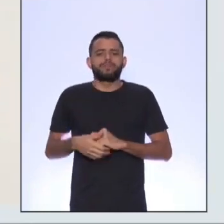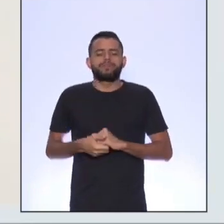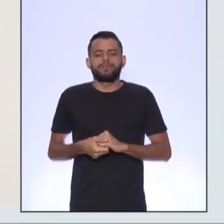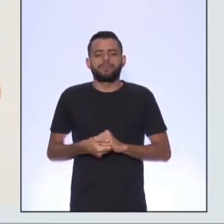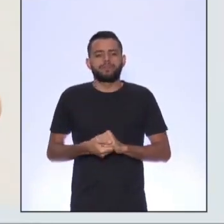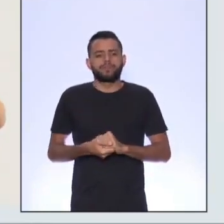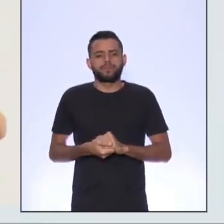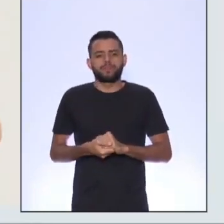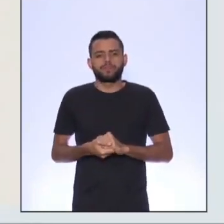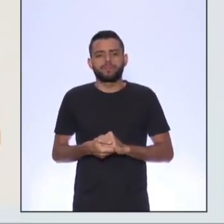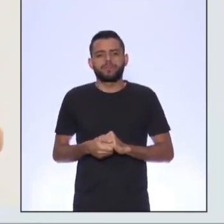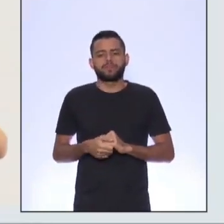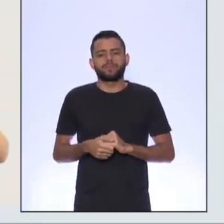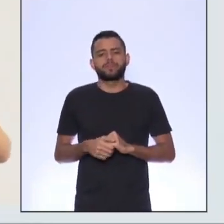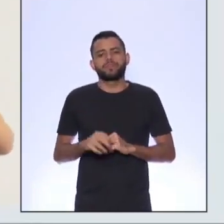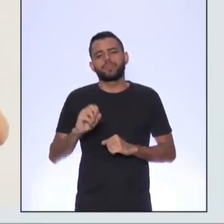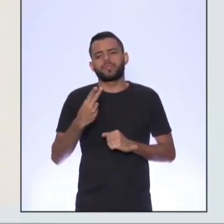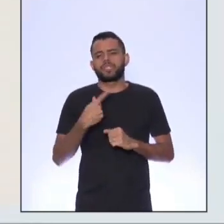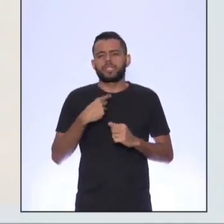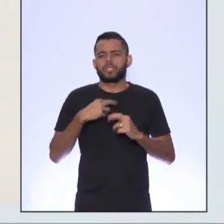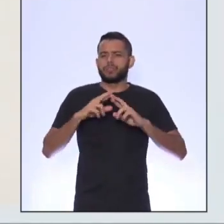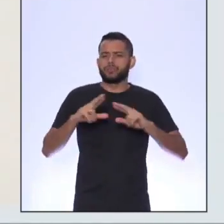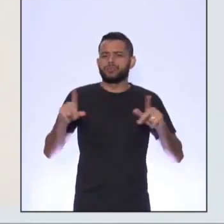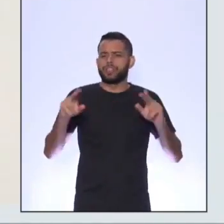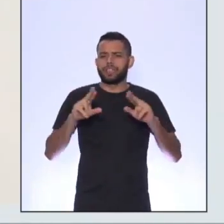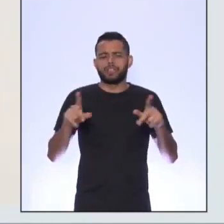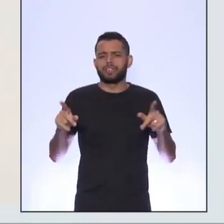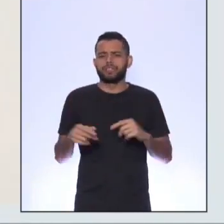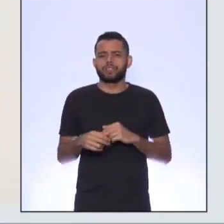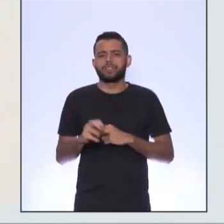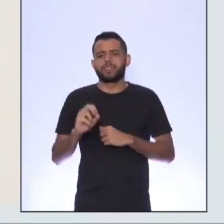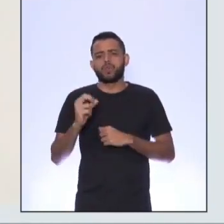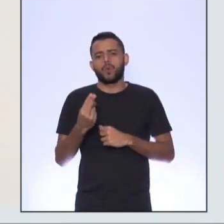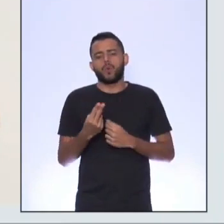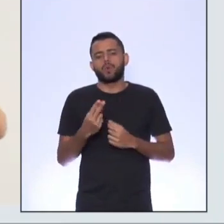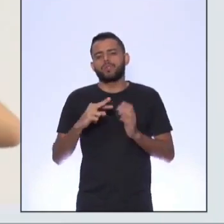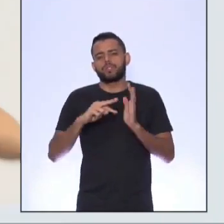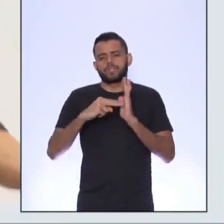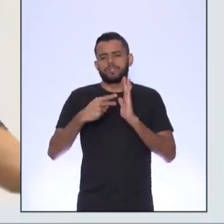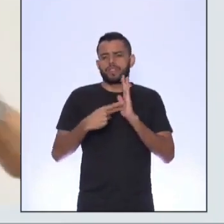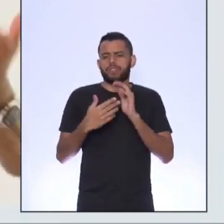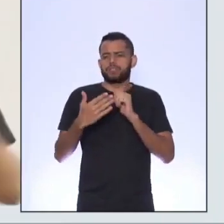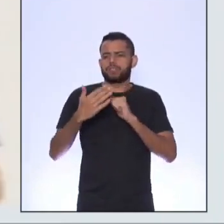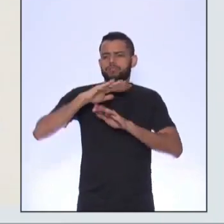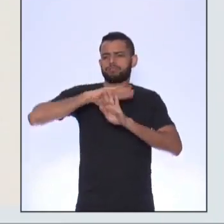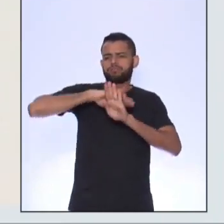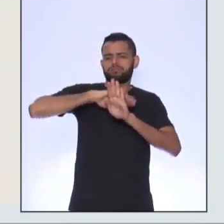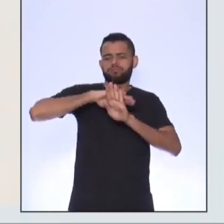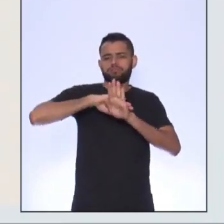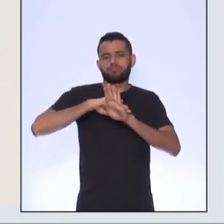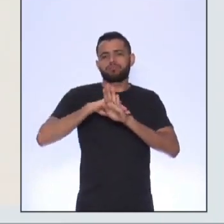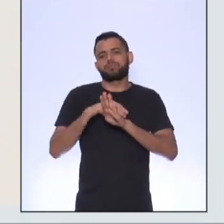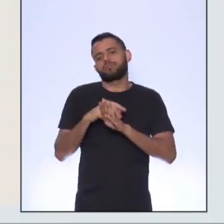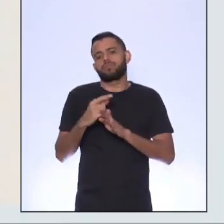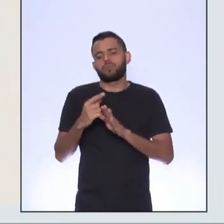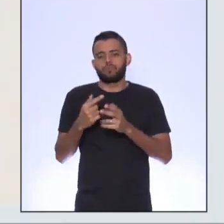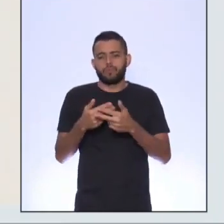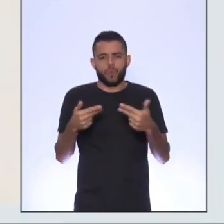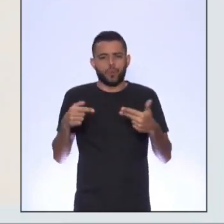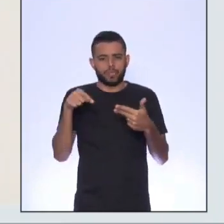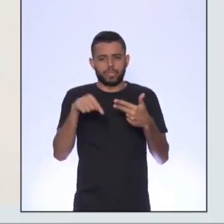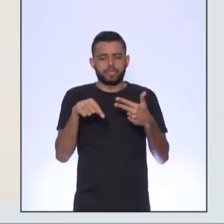ser um duplo sentido, uma ambiguidade, ou ter significados ocultos por trás de uma determinada expressão